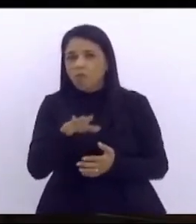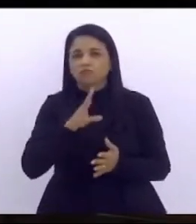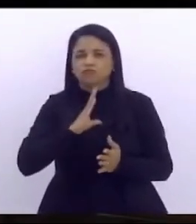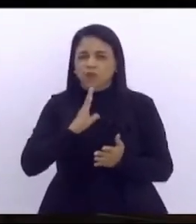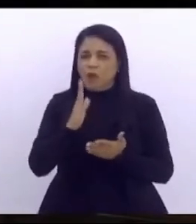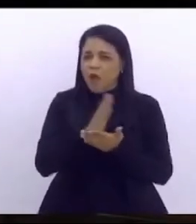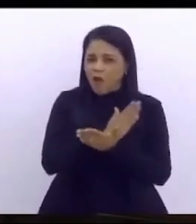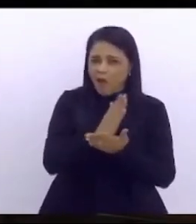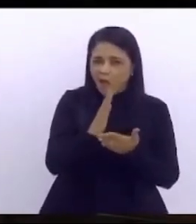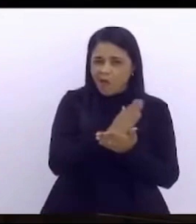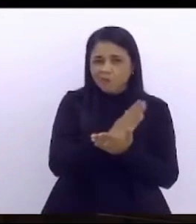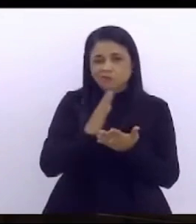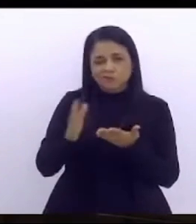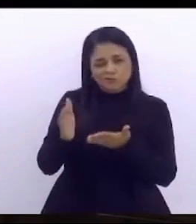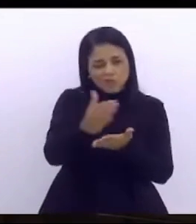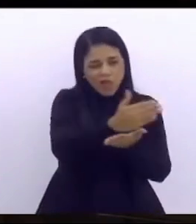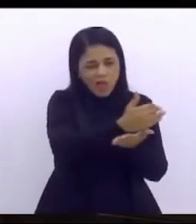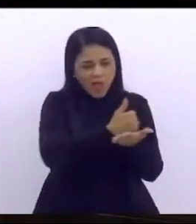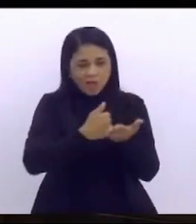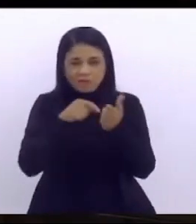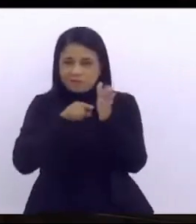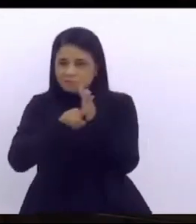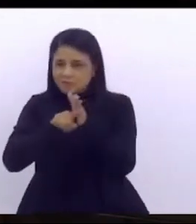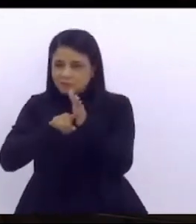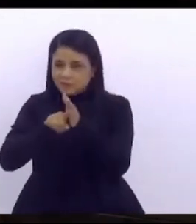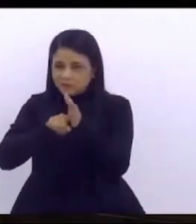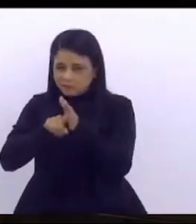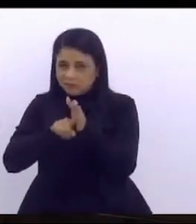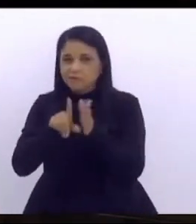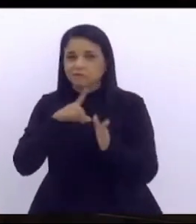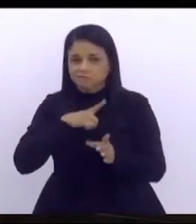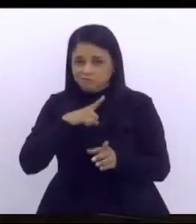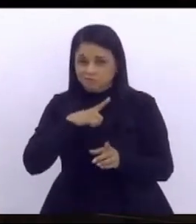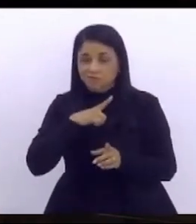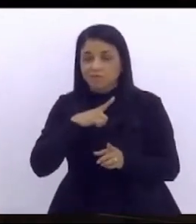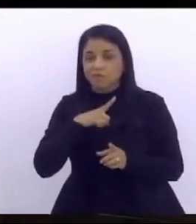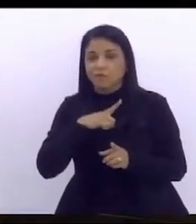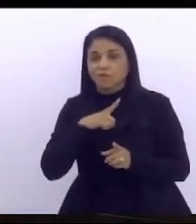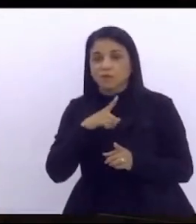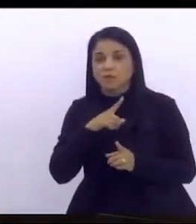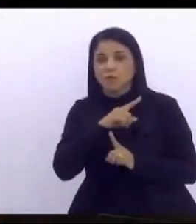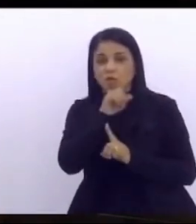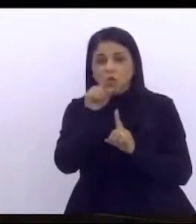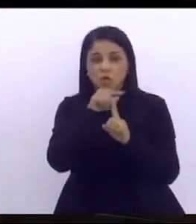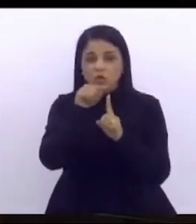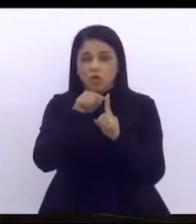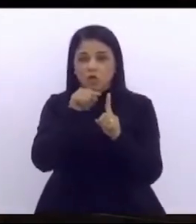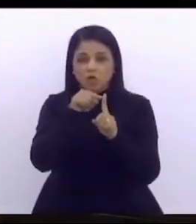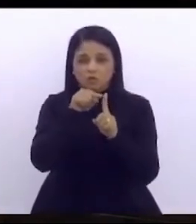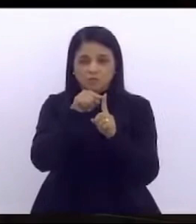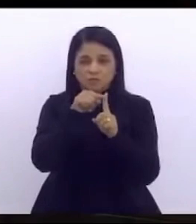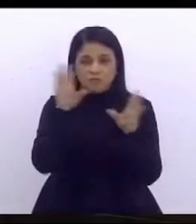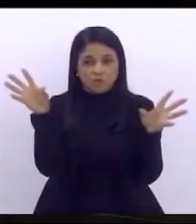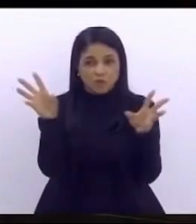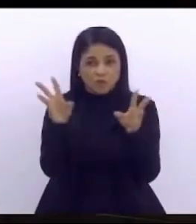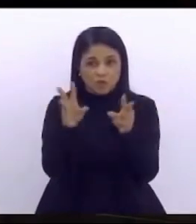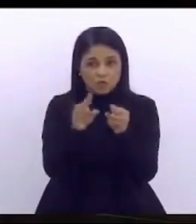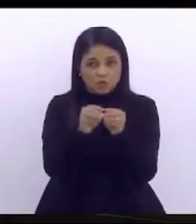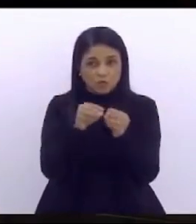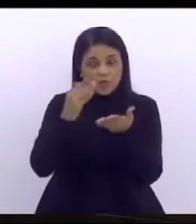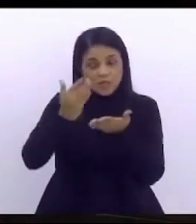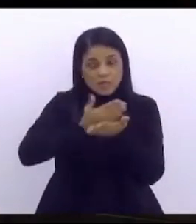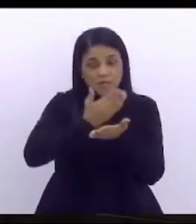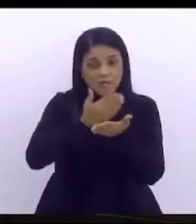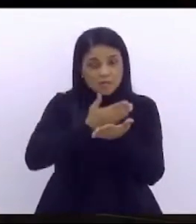tenha muitos dados, pesquisas sobre esse assunto. Basicamente, o intuito, eu vou tentar resumir esse último livro